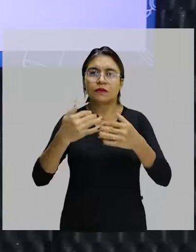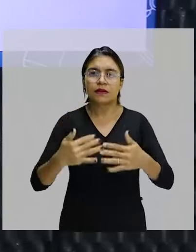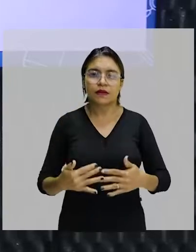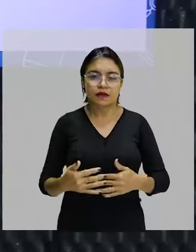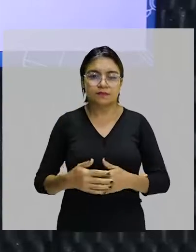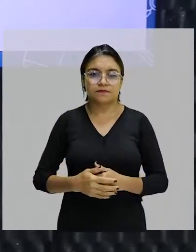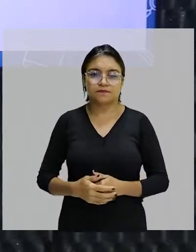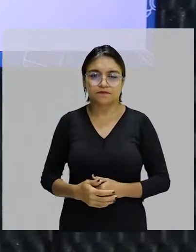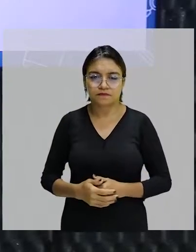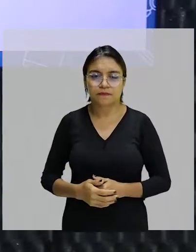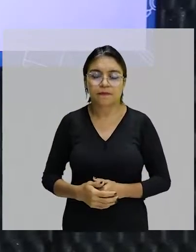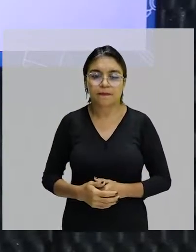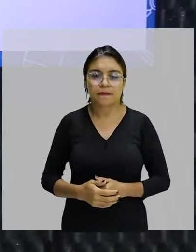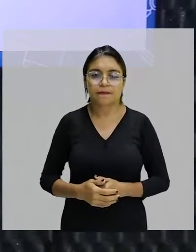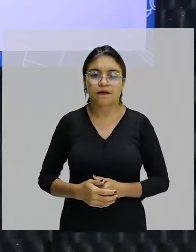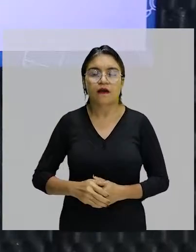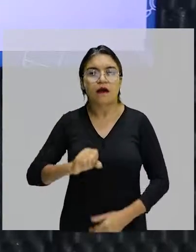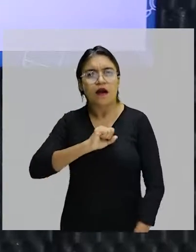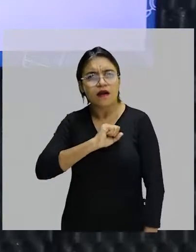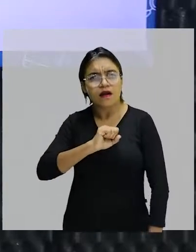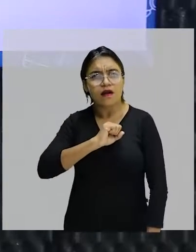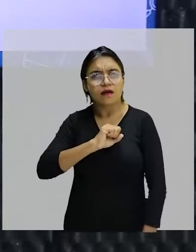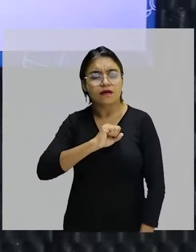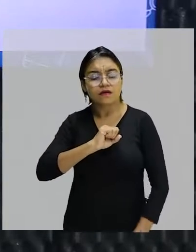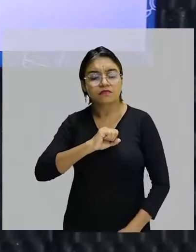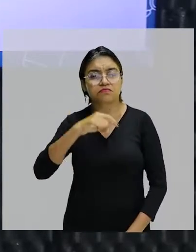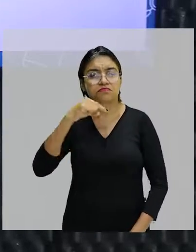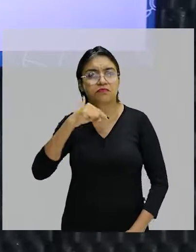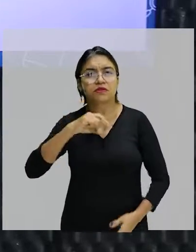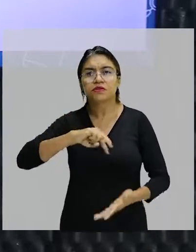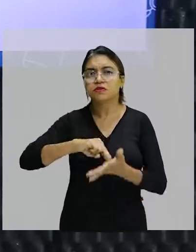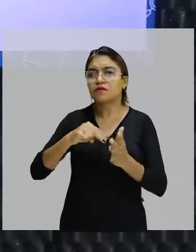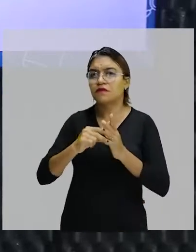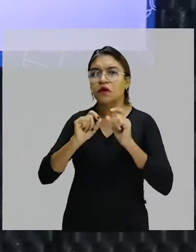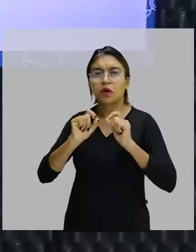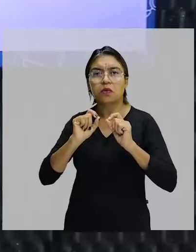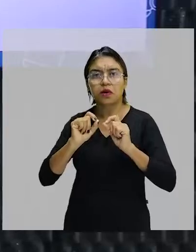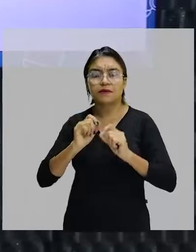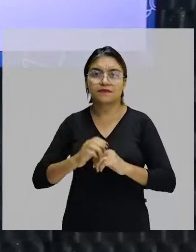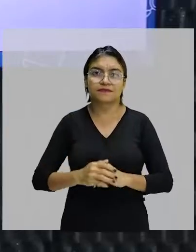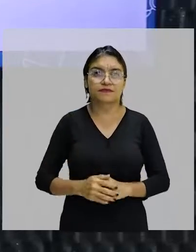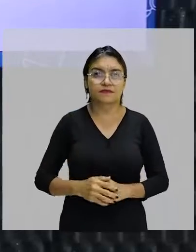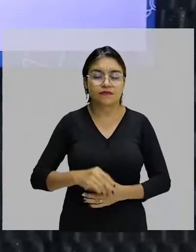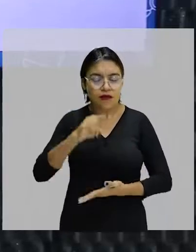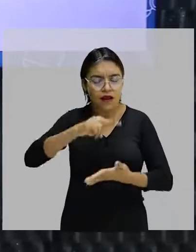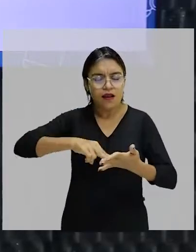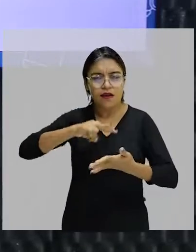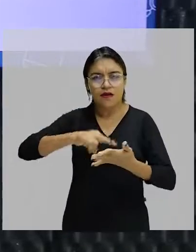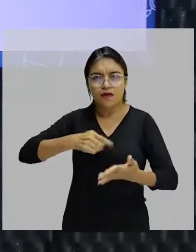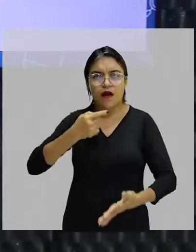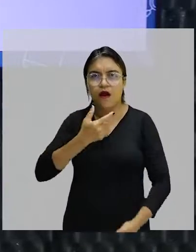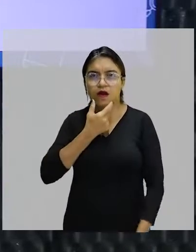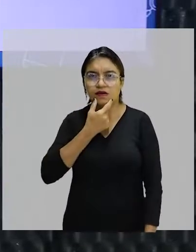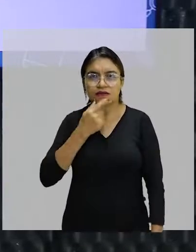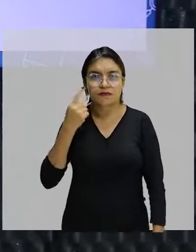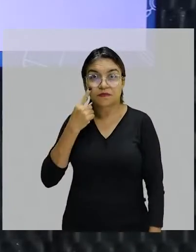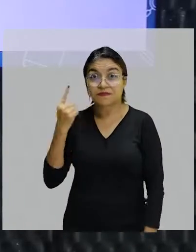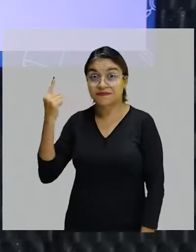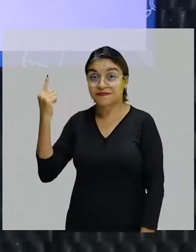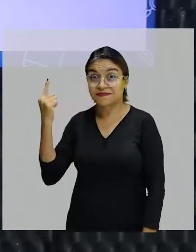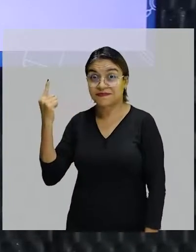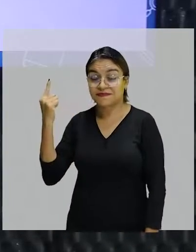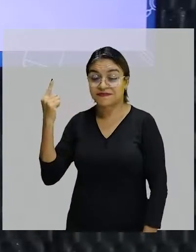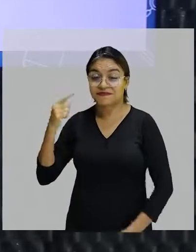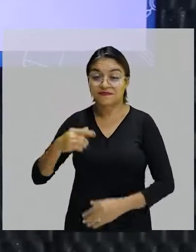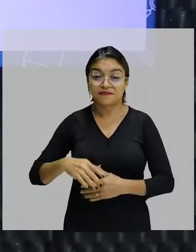What is reggae? O que é o reggae? Reggae is a music genre first developed in